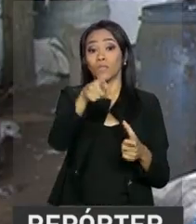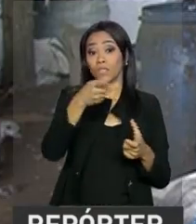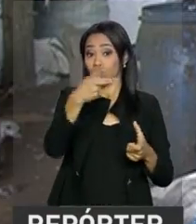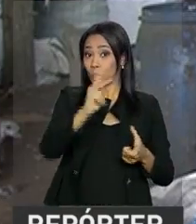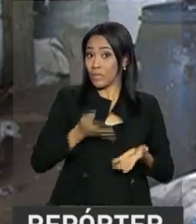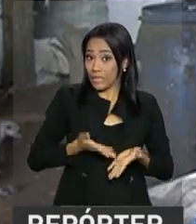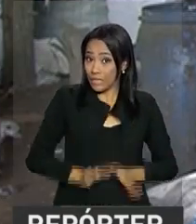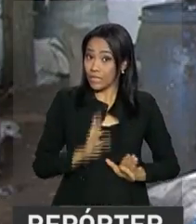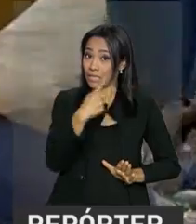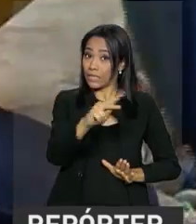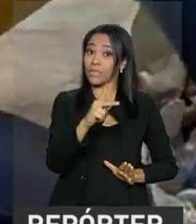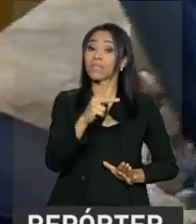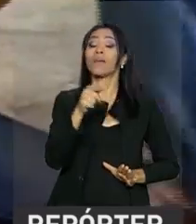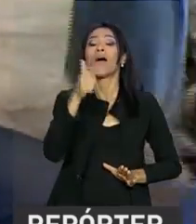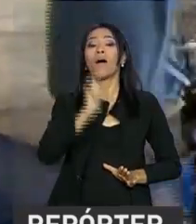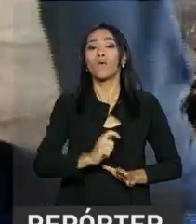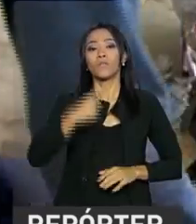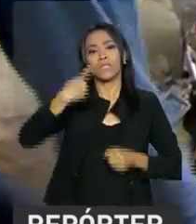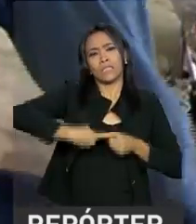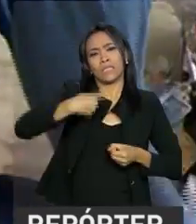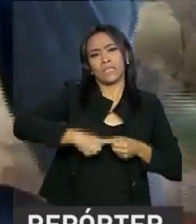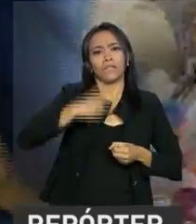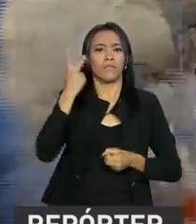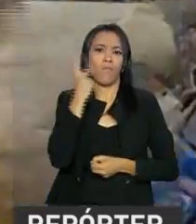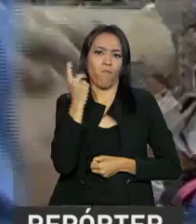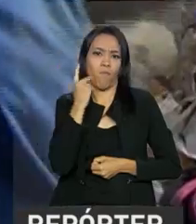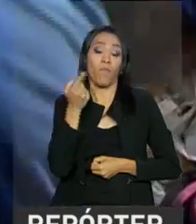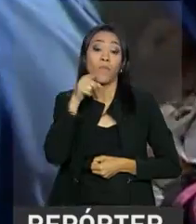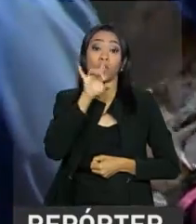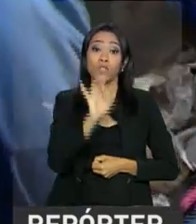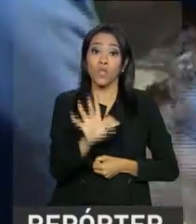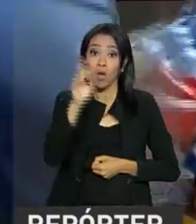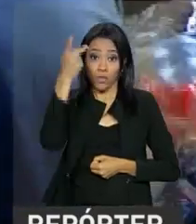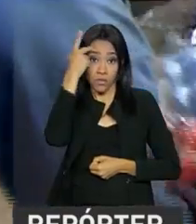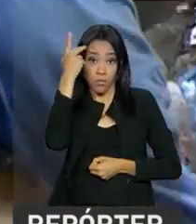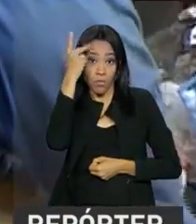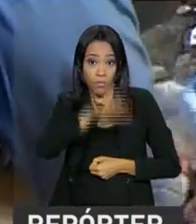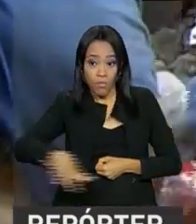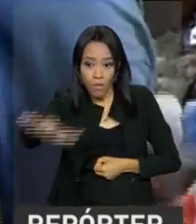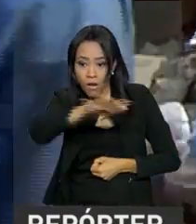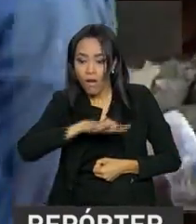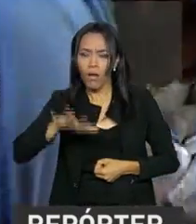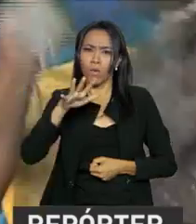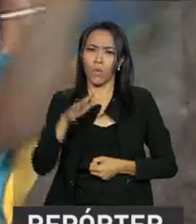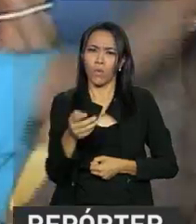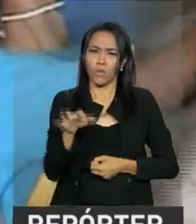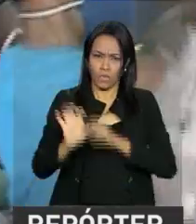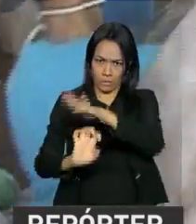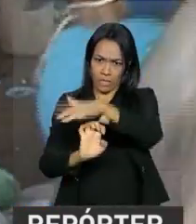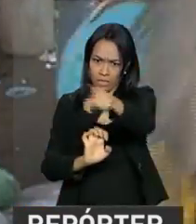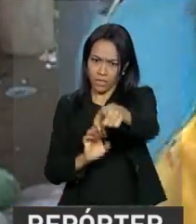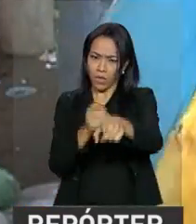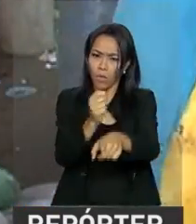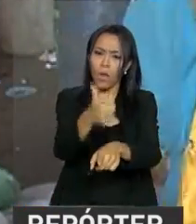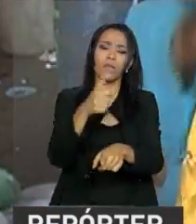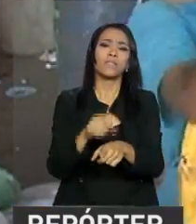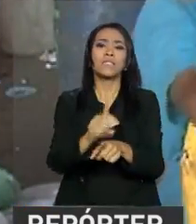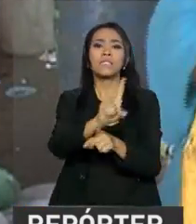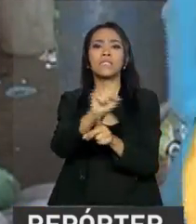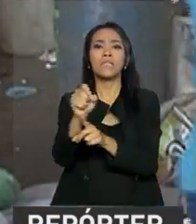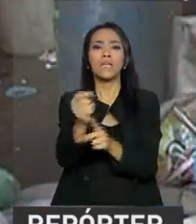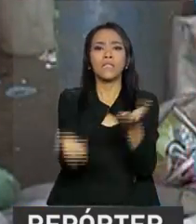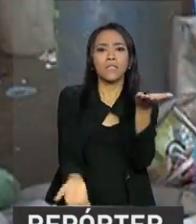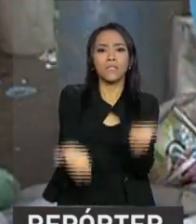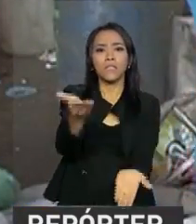banabuiu no interior do Ceará só na filial Paulista todo mês cerca de 100 toneladas de resíduos